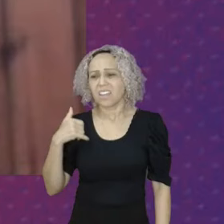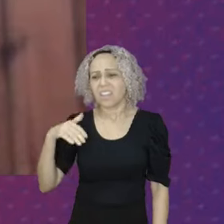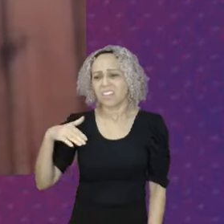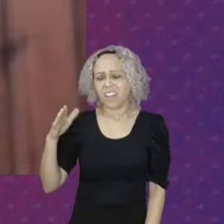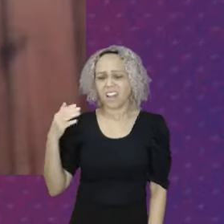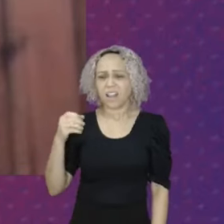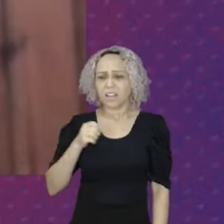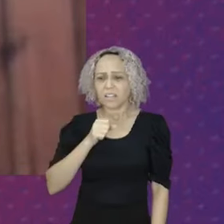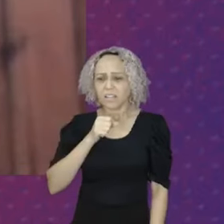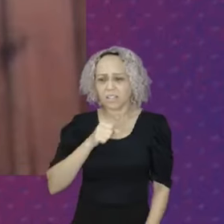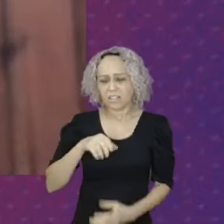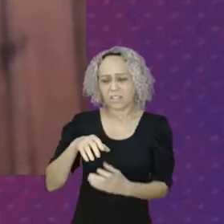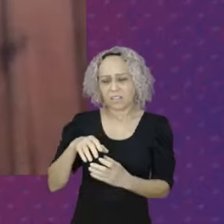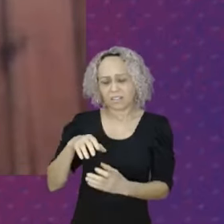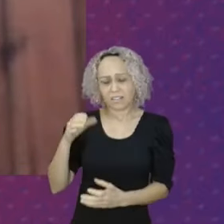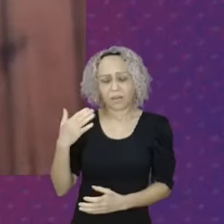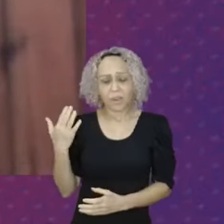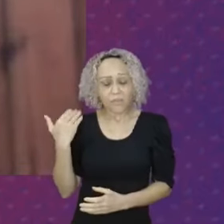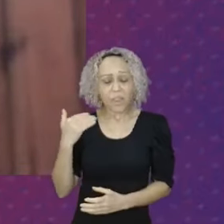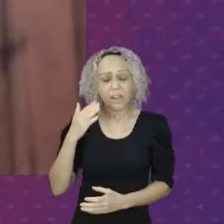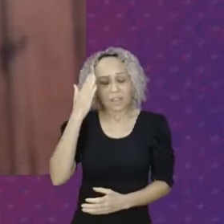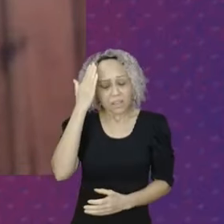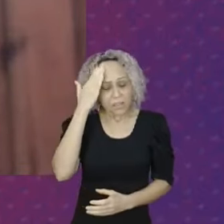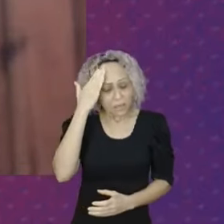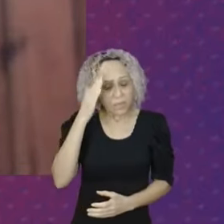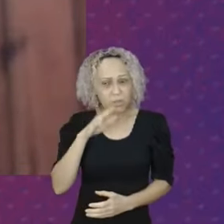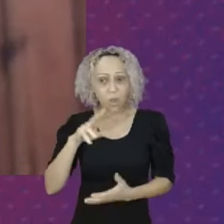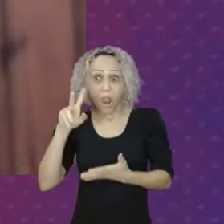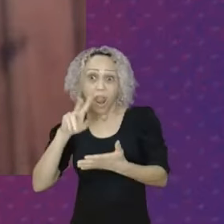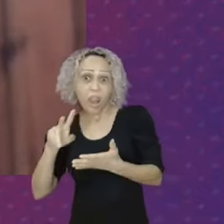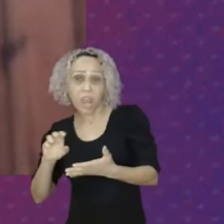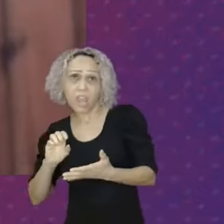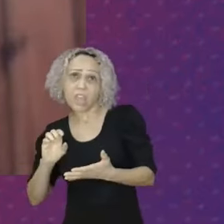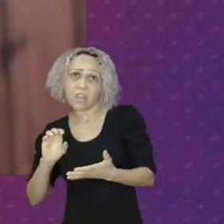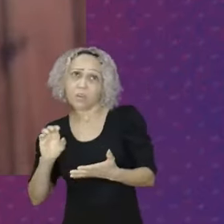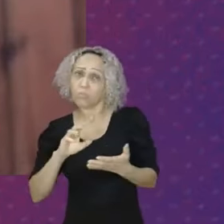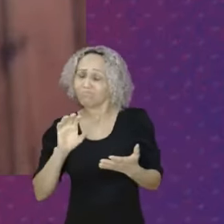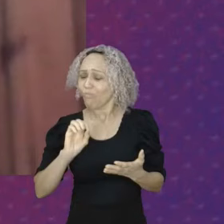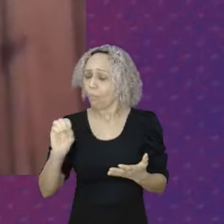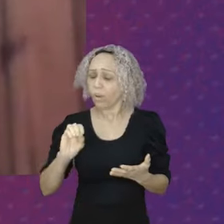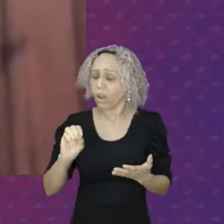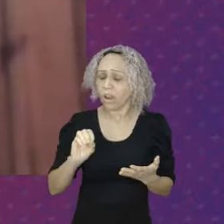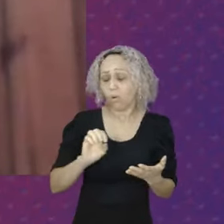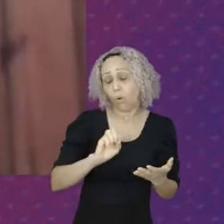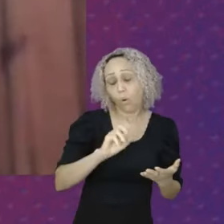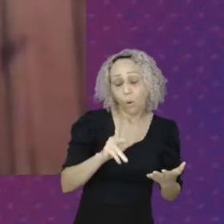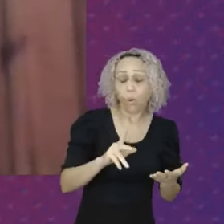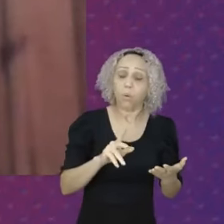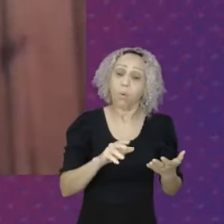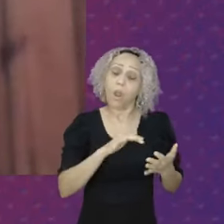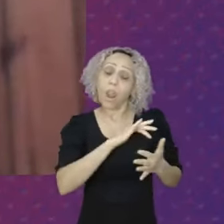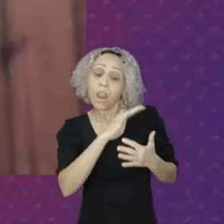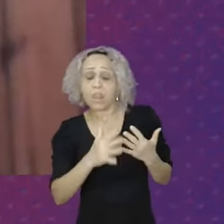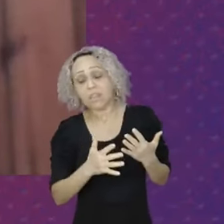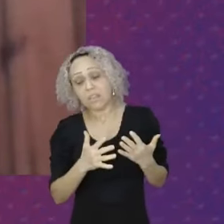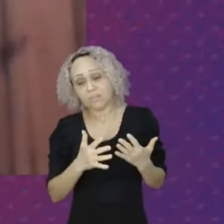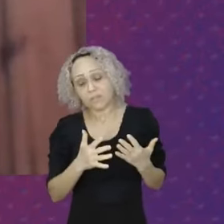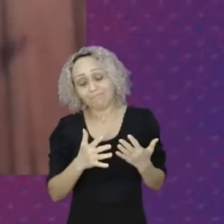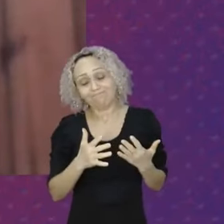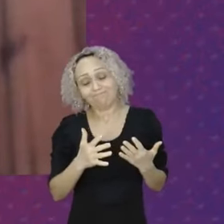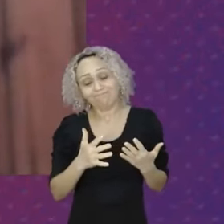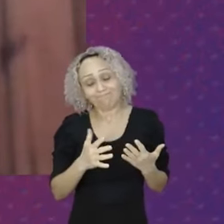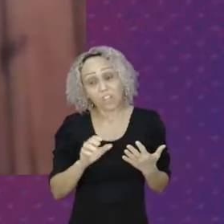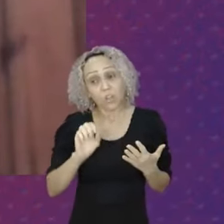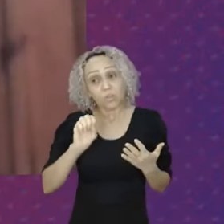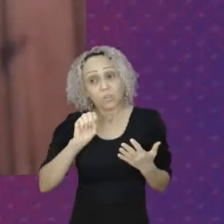pessoas surdas e se comunicarem somente em libras e tem Claro que tem surdos que usam libras e português escrito e falado Tá